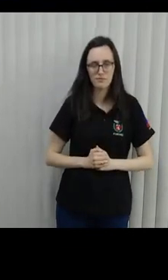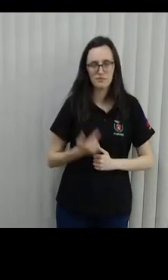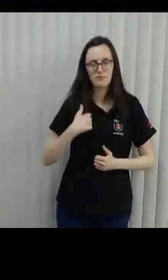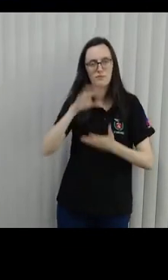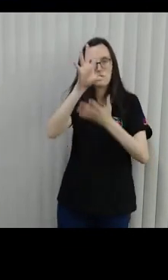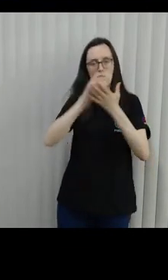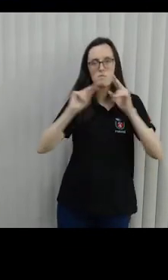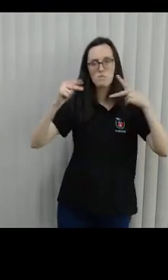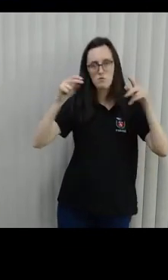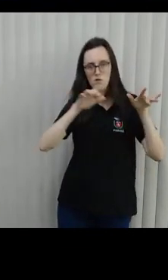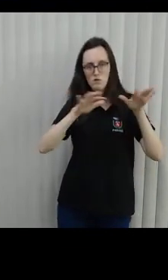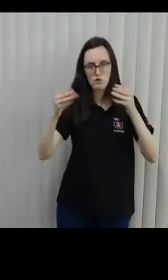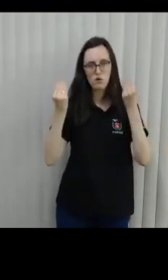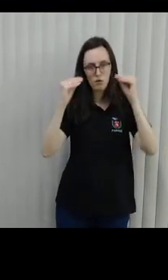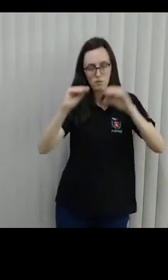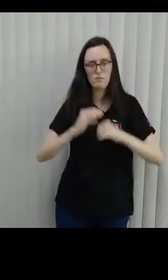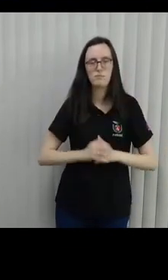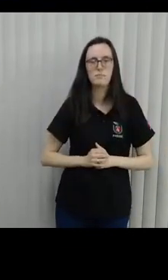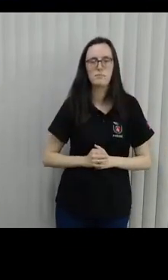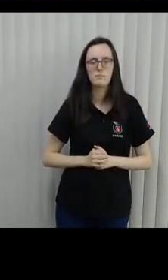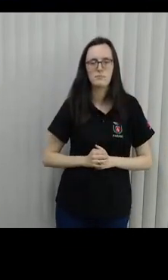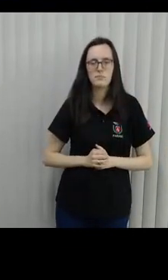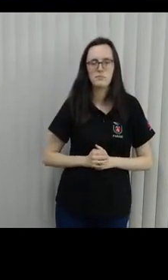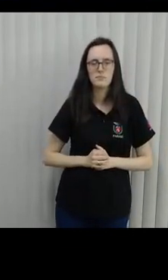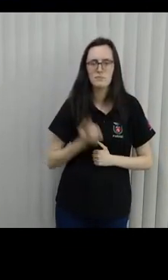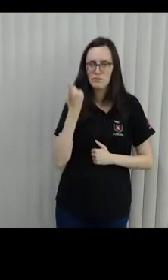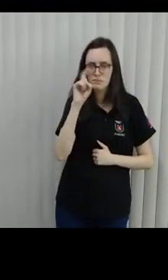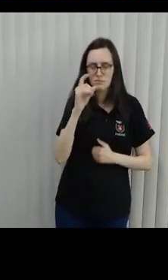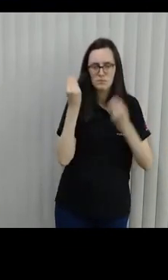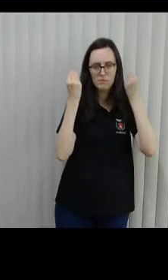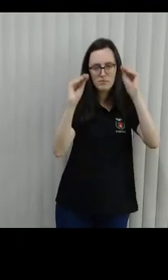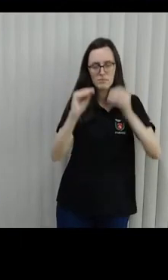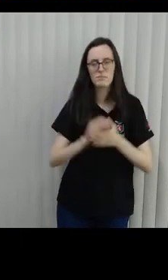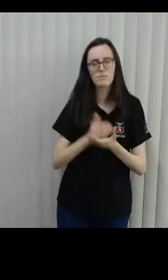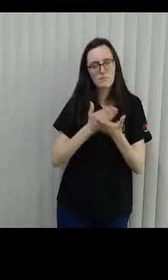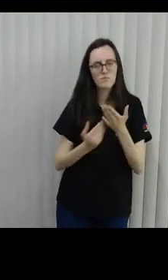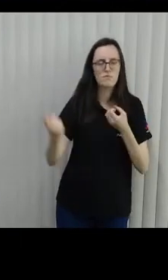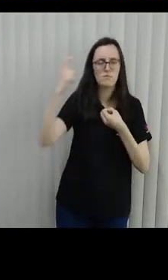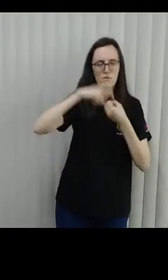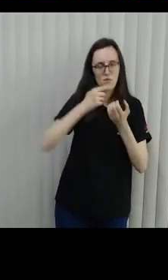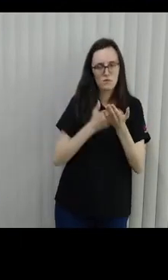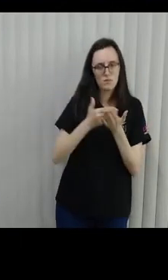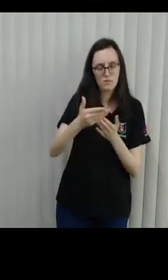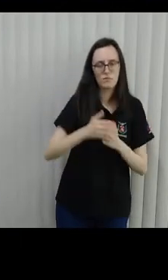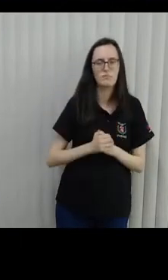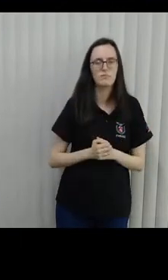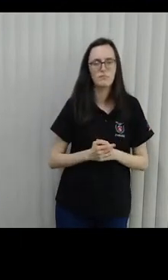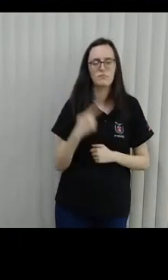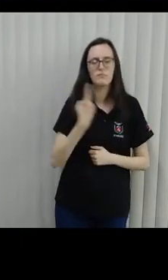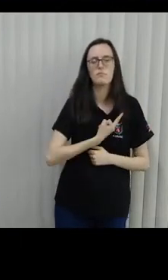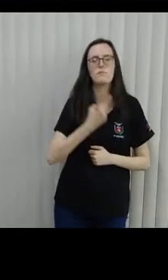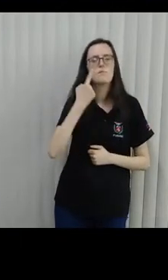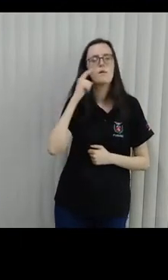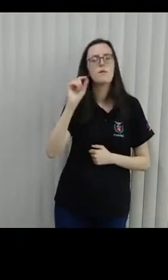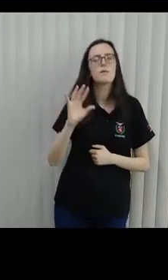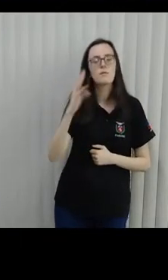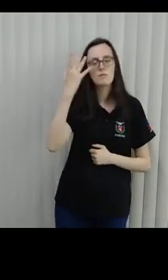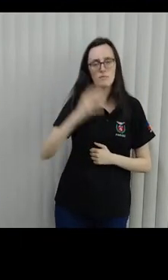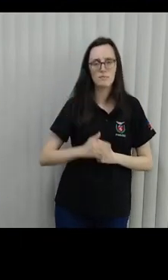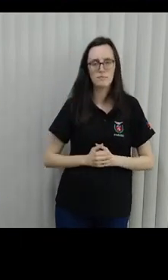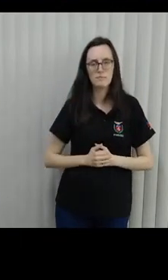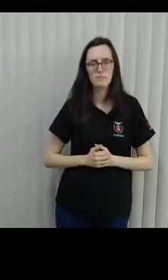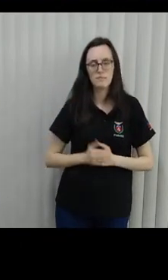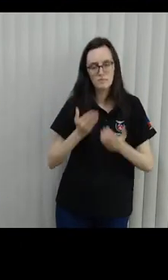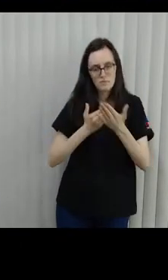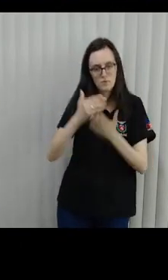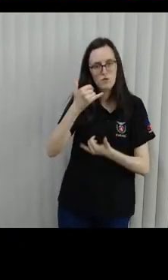aqui. Vou clicar no botão direito, duplicar, vou colocar ele aqui. Ó. Volta à posição inicial. E vamos ver o que aconteceu agora. Ó. Inicia o